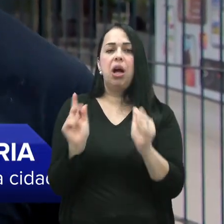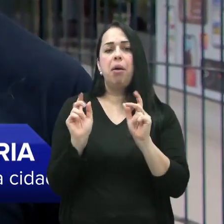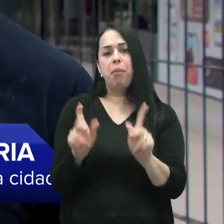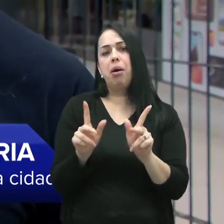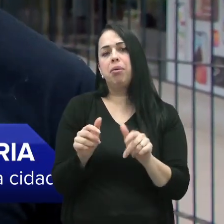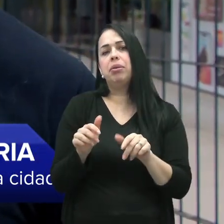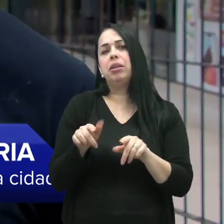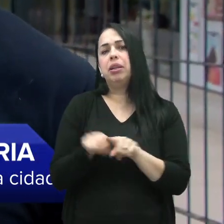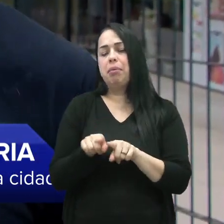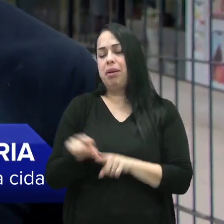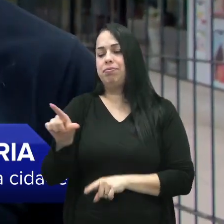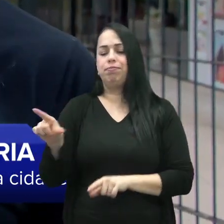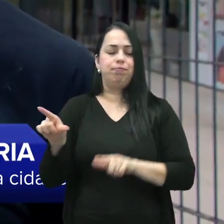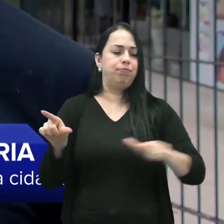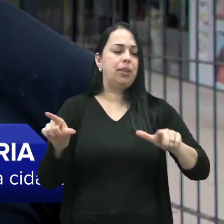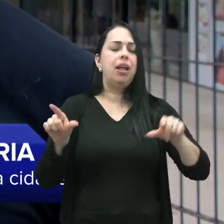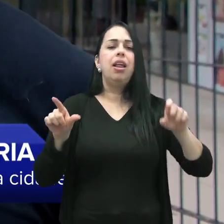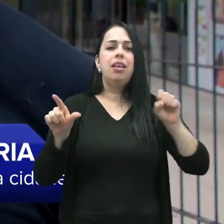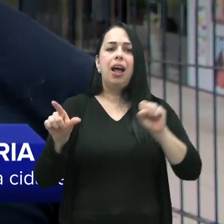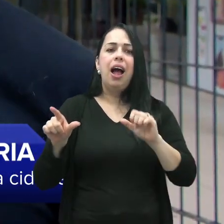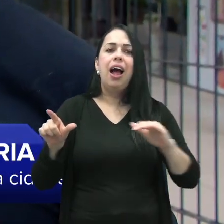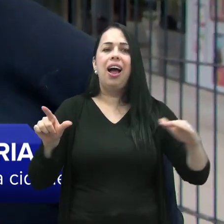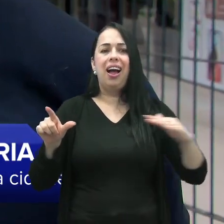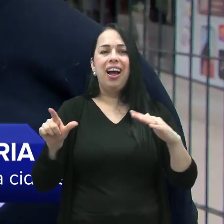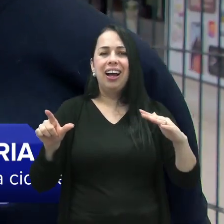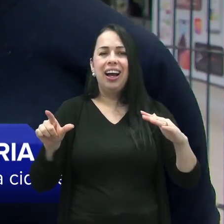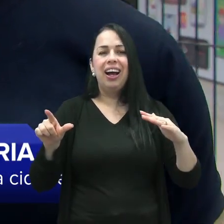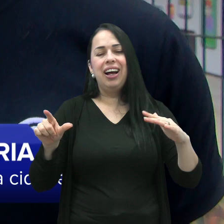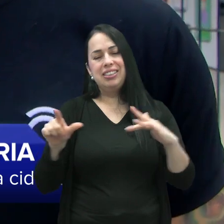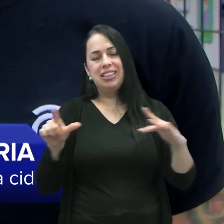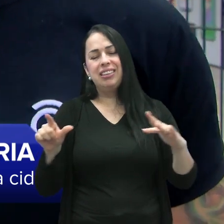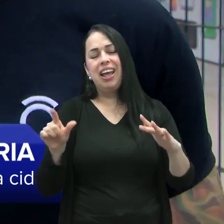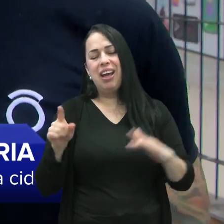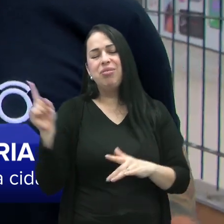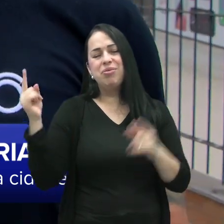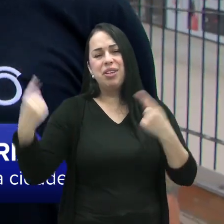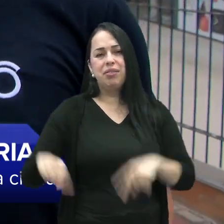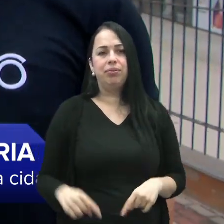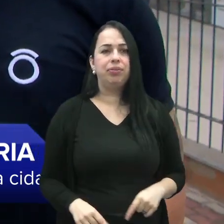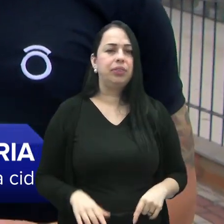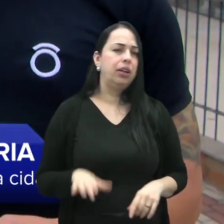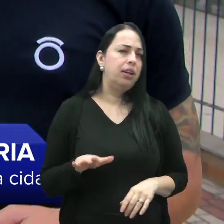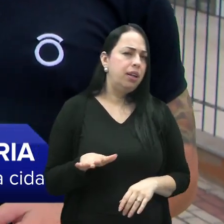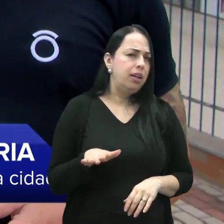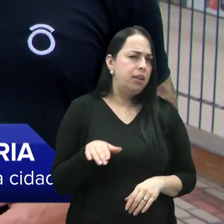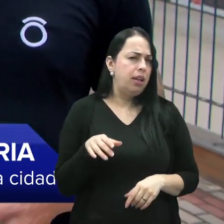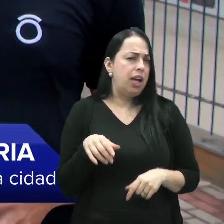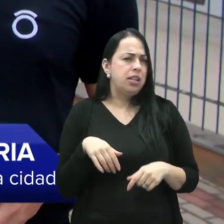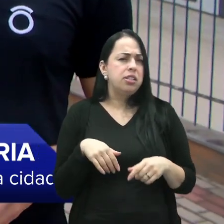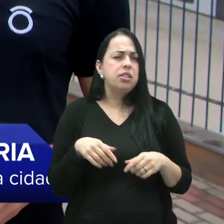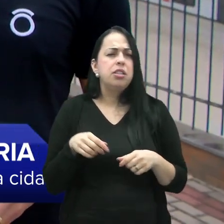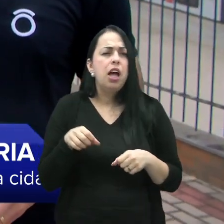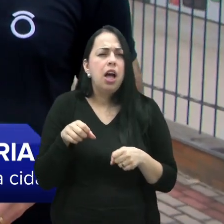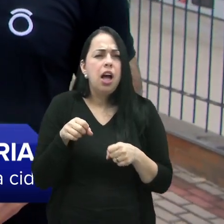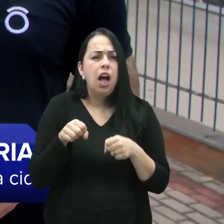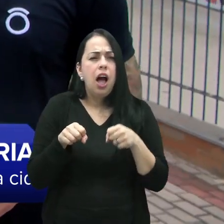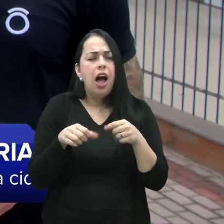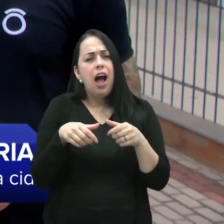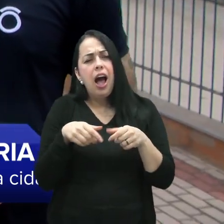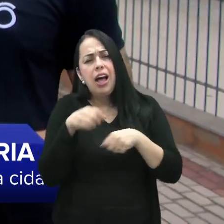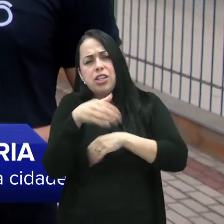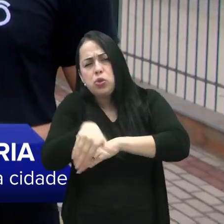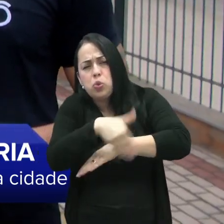região leste com a região central, é o maior desafio hoje. E aquelas ruas que não tem espaço, por exemplo, para ter a